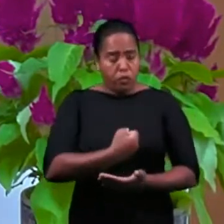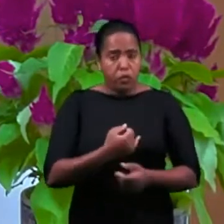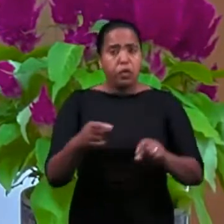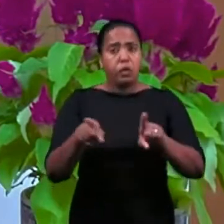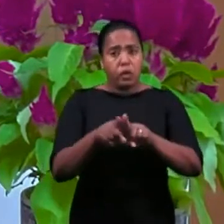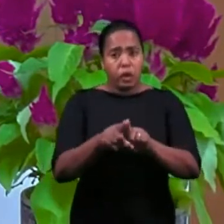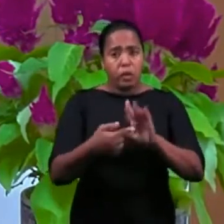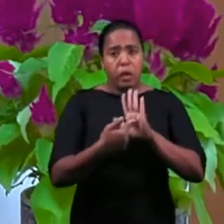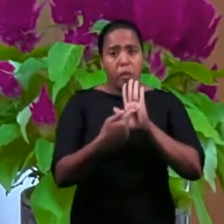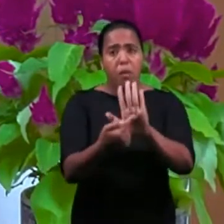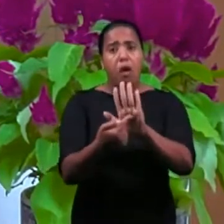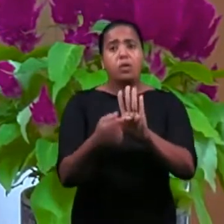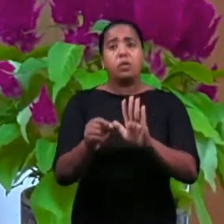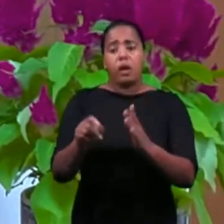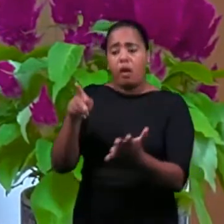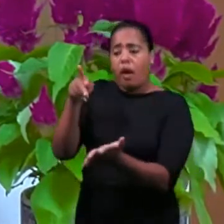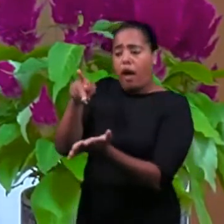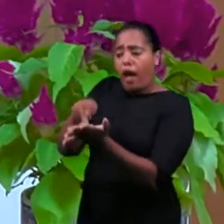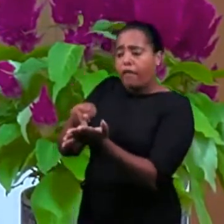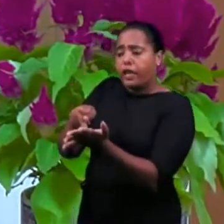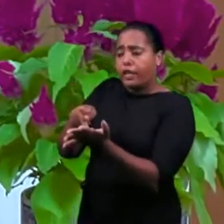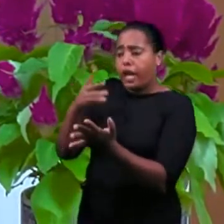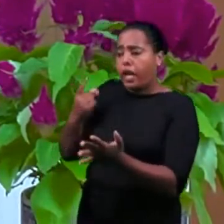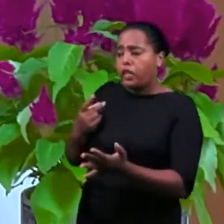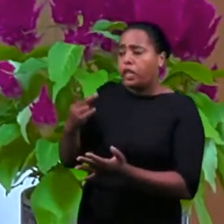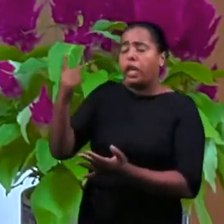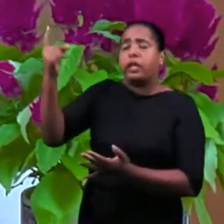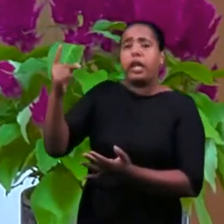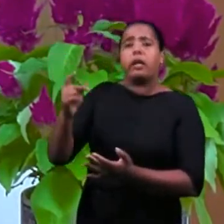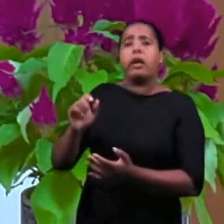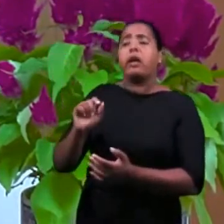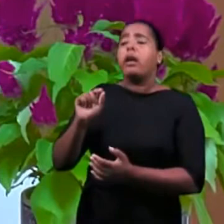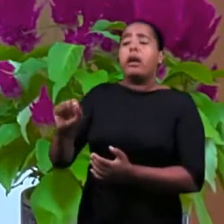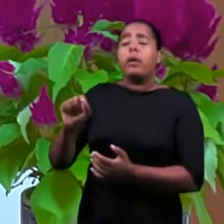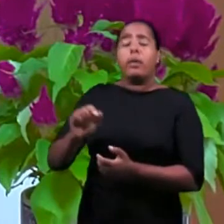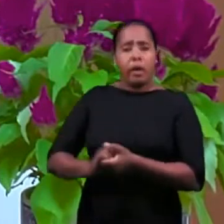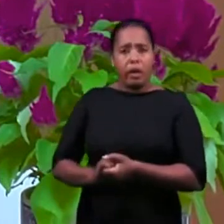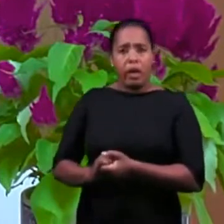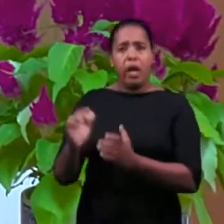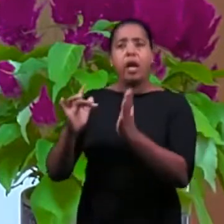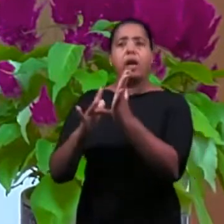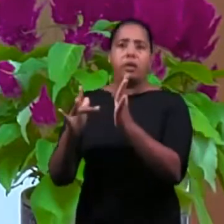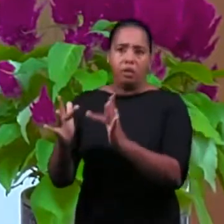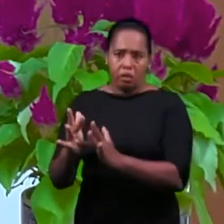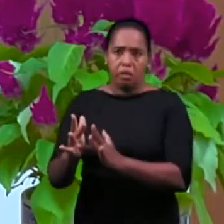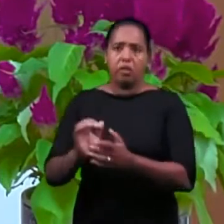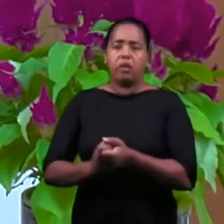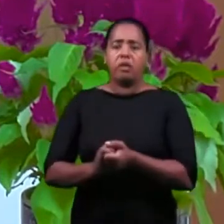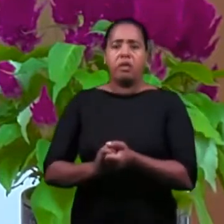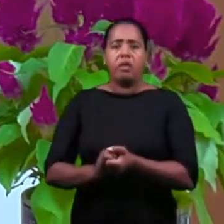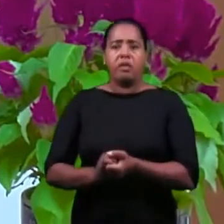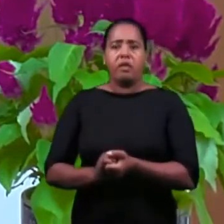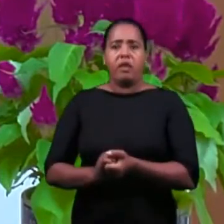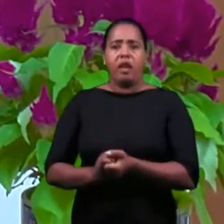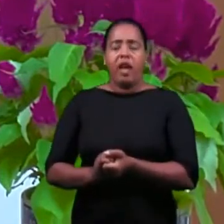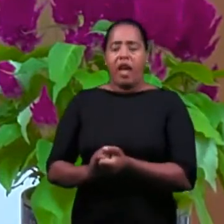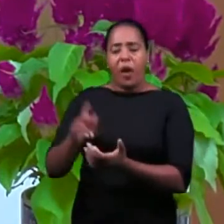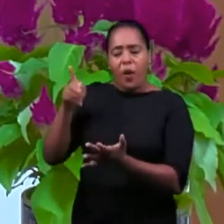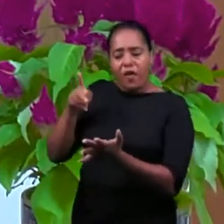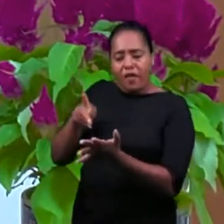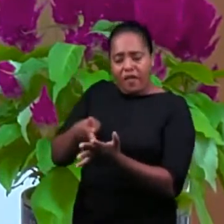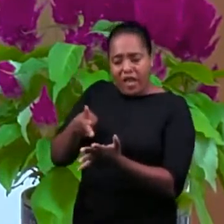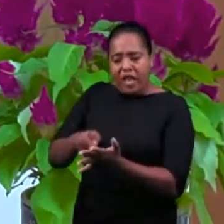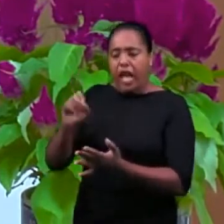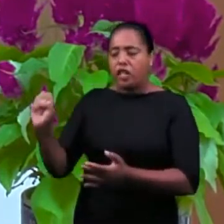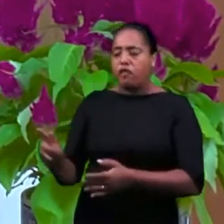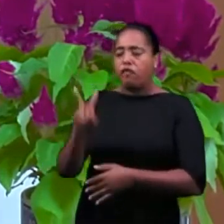uma verdade eterna. Não é uma verdade, tem valor. A verdade sempre tem